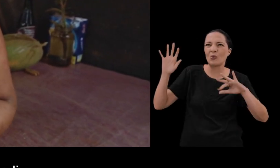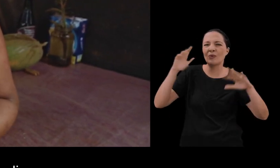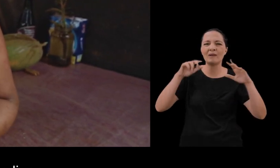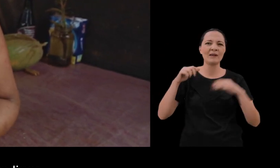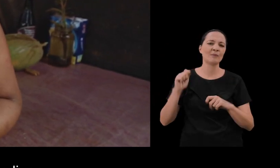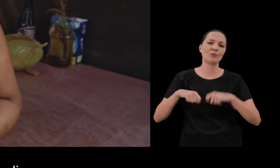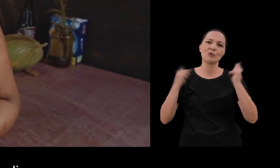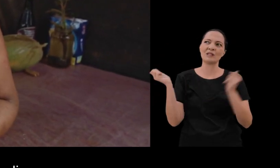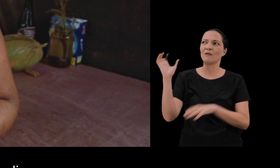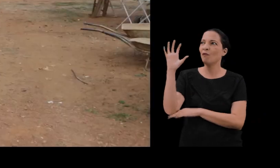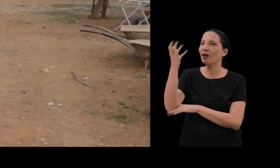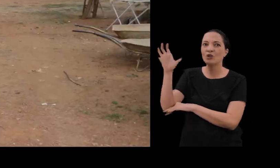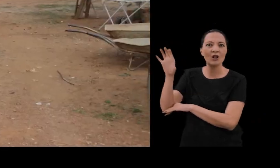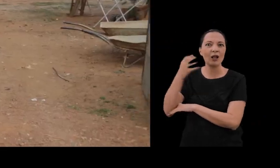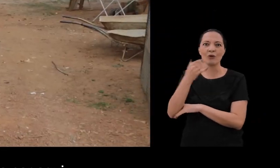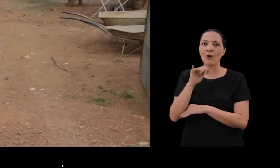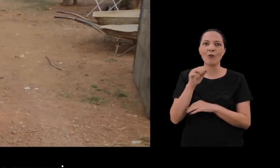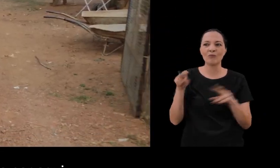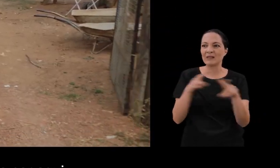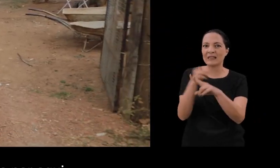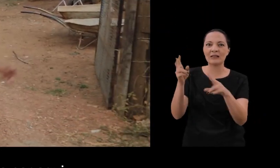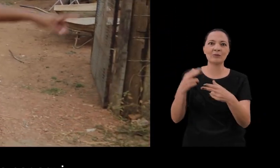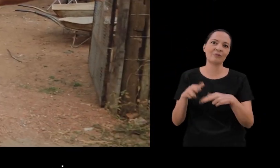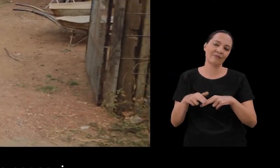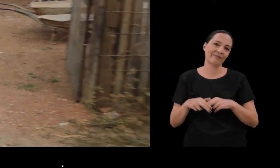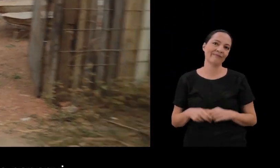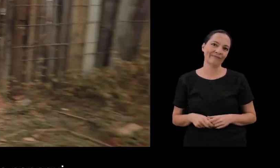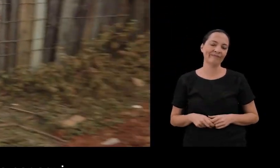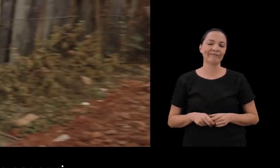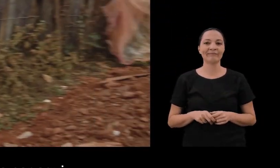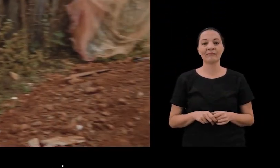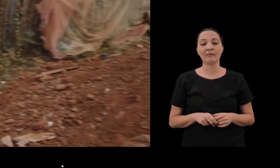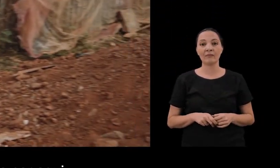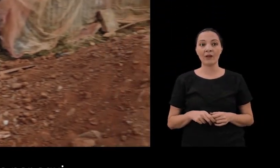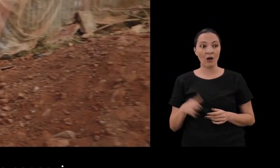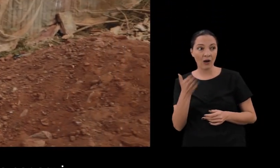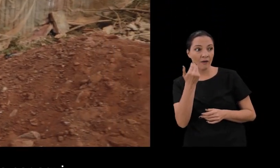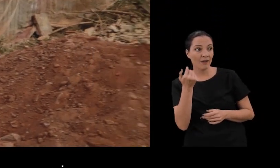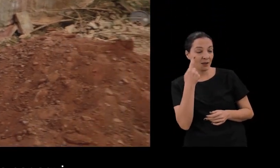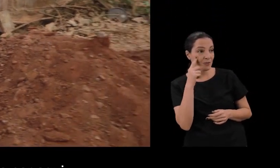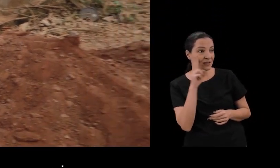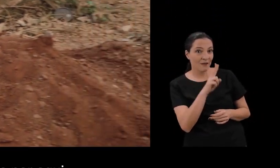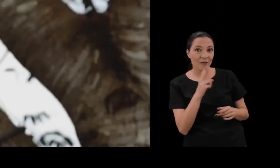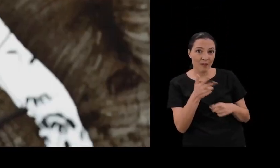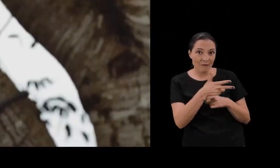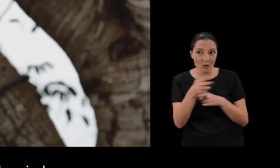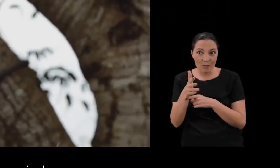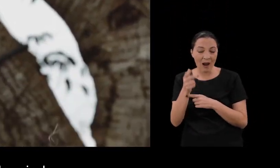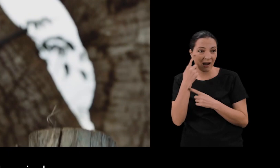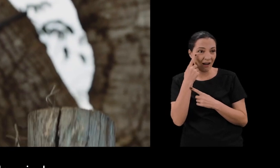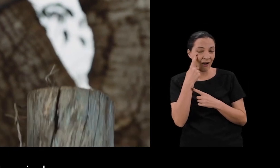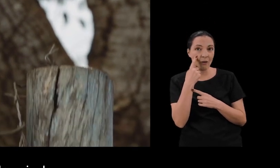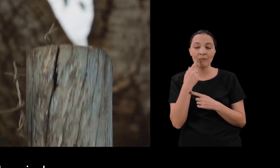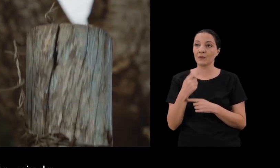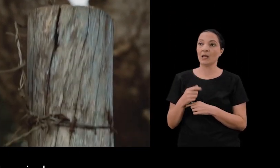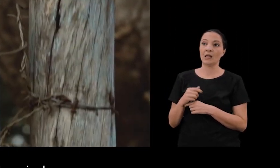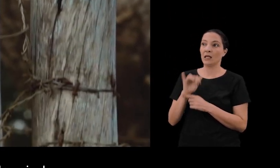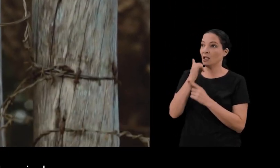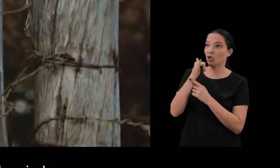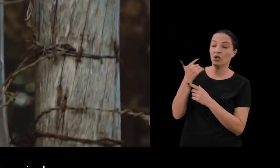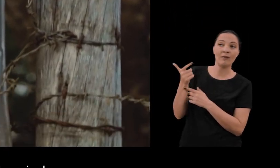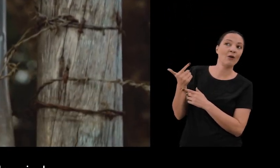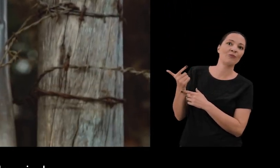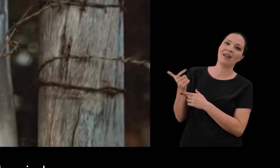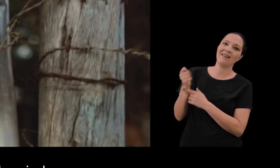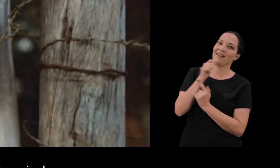sequer um ventilador, né? Olha ali, ó, vamos por aqui que fica bem fácil de você ver, filmar ele lá. Não tá ligado ainda. Que é o